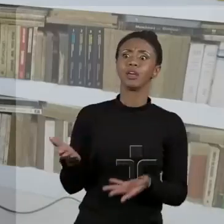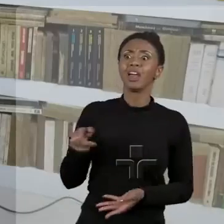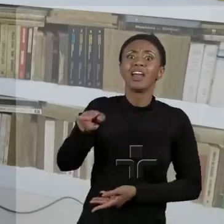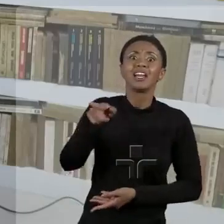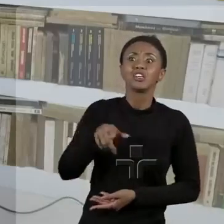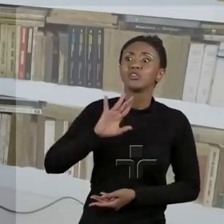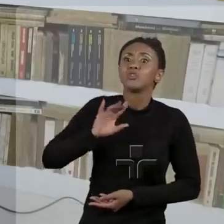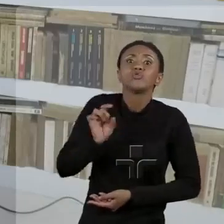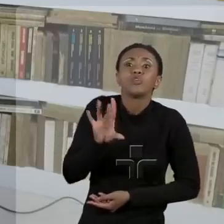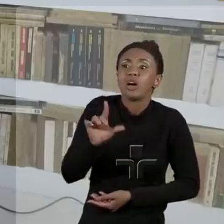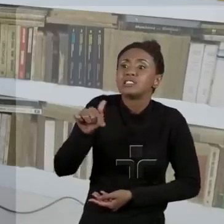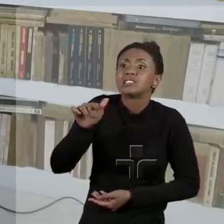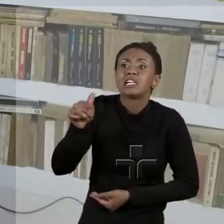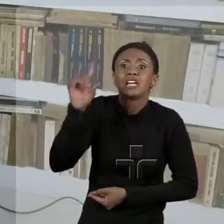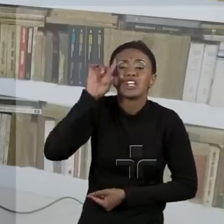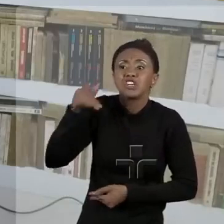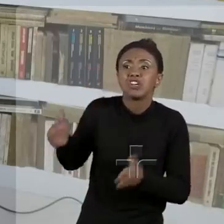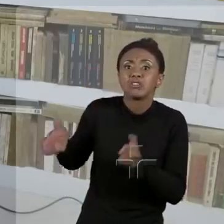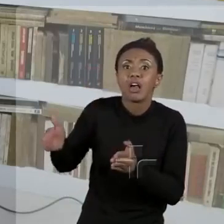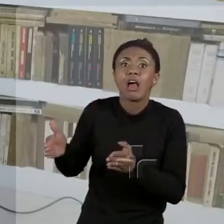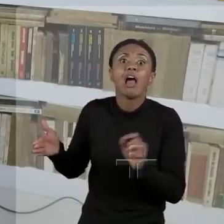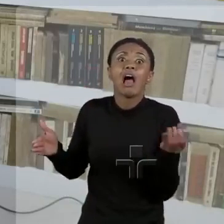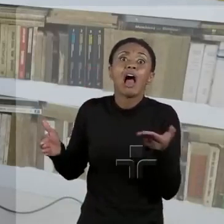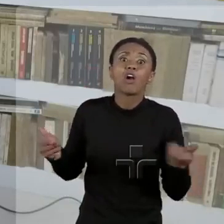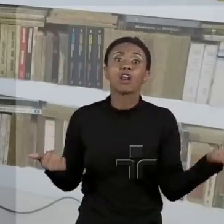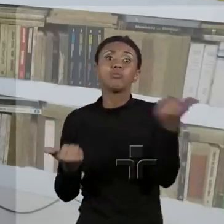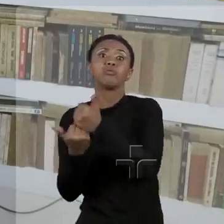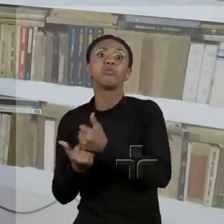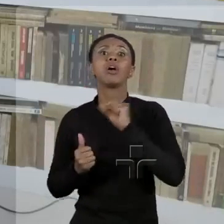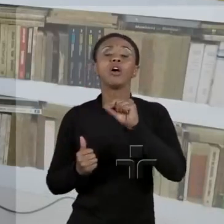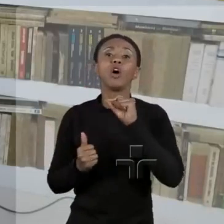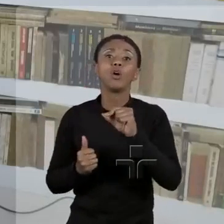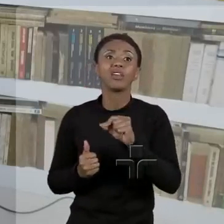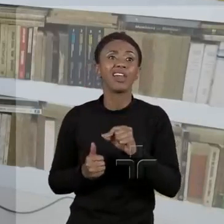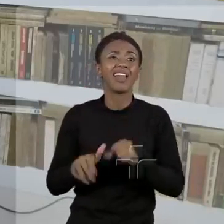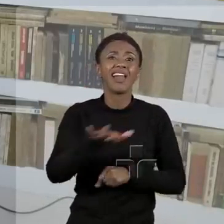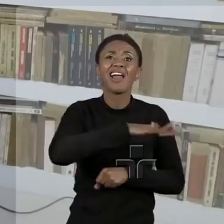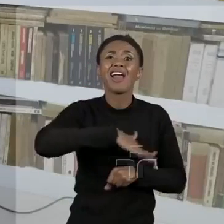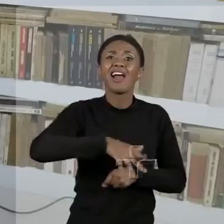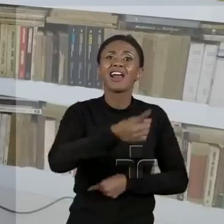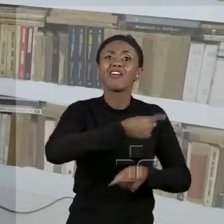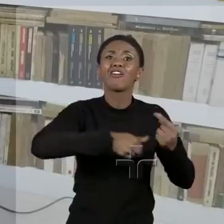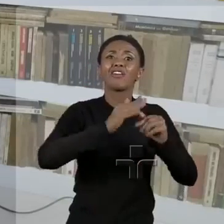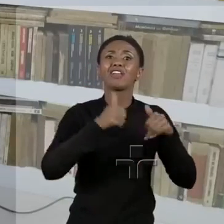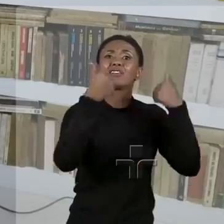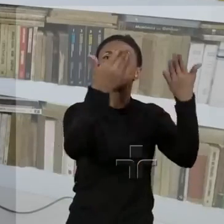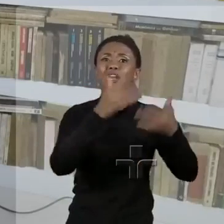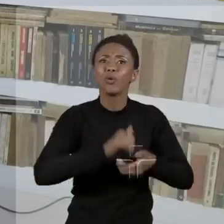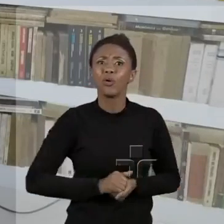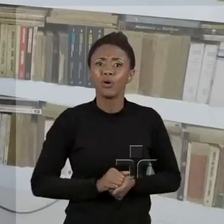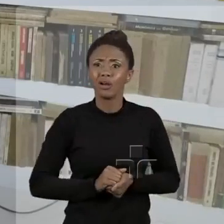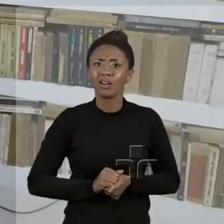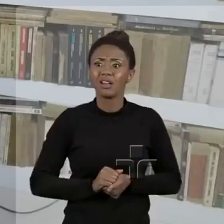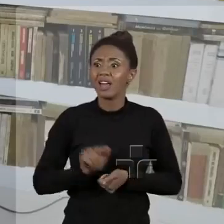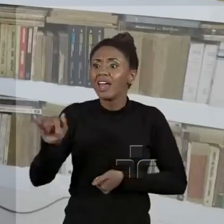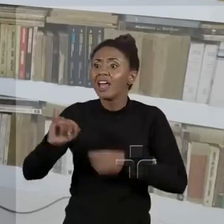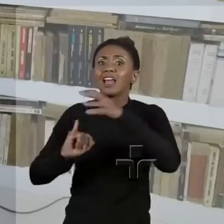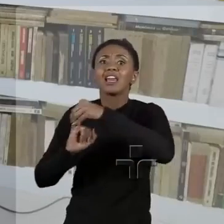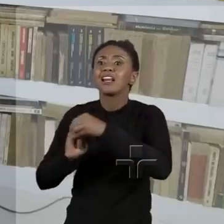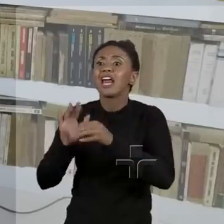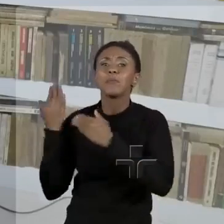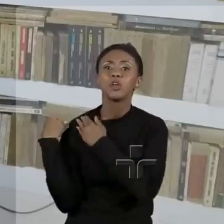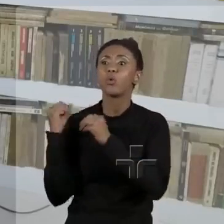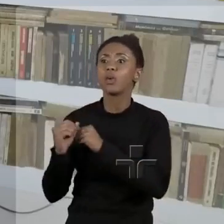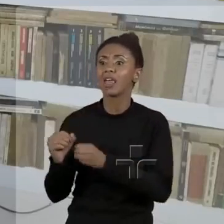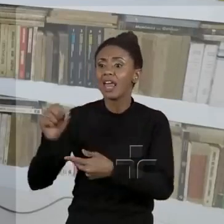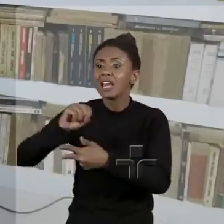17 dias e nomeou agora alguém especializado em comércio exterior para o INEP, que faz o Enem, que decide a